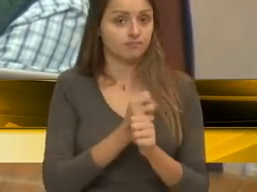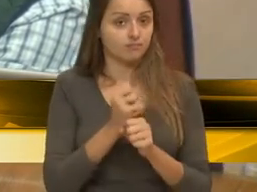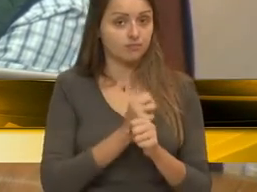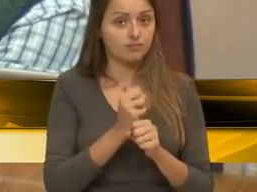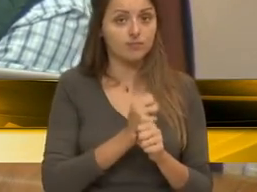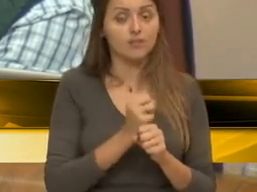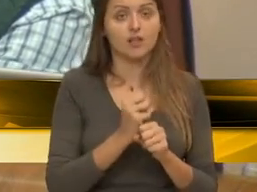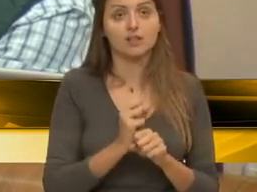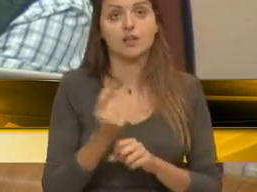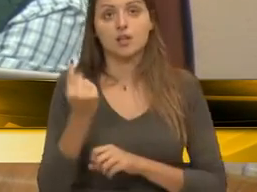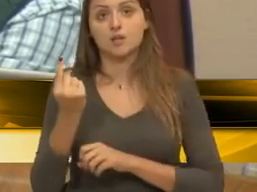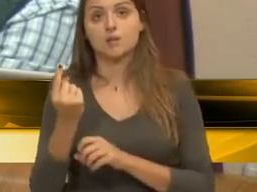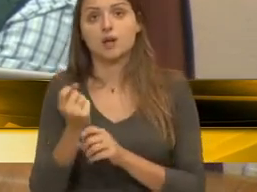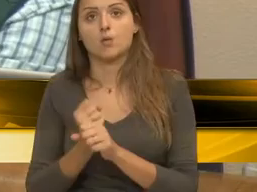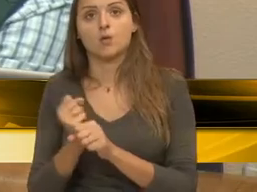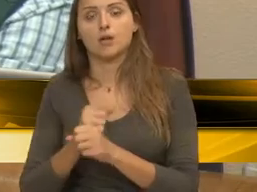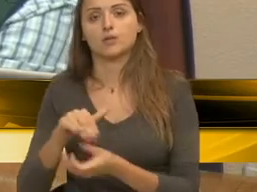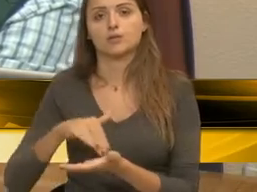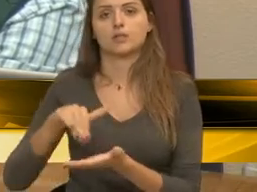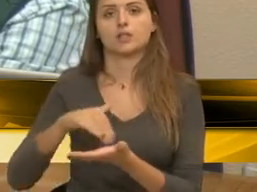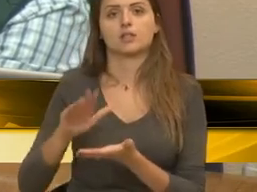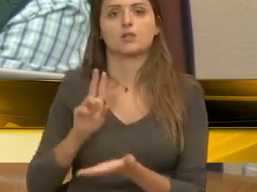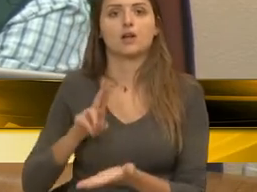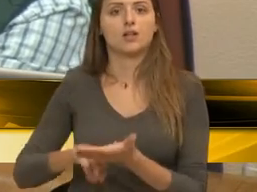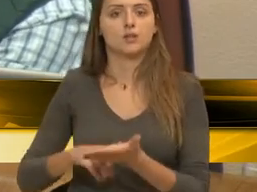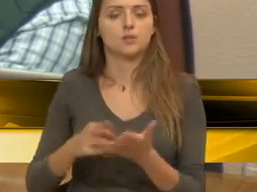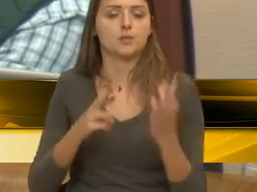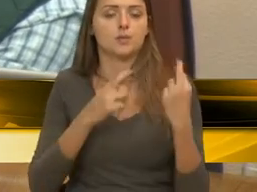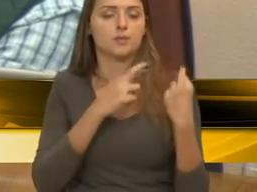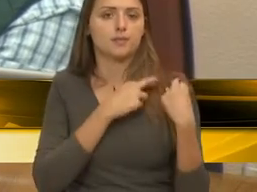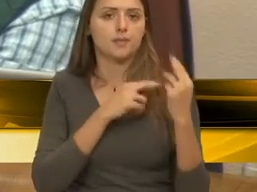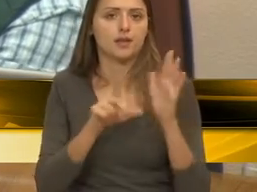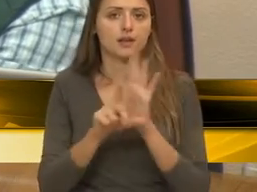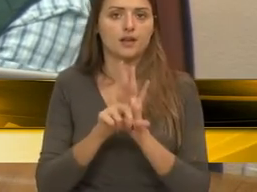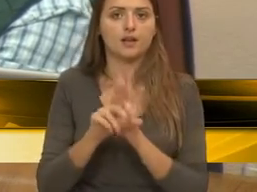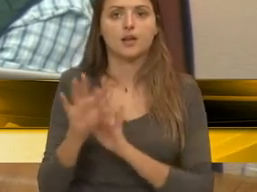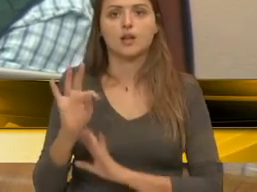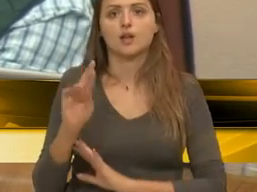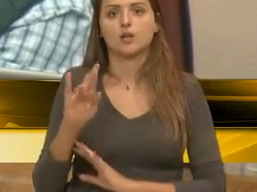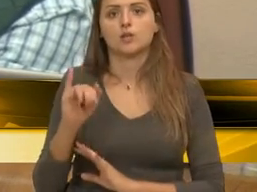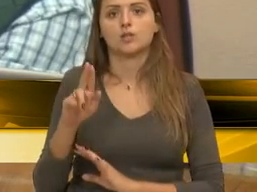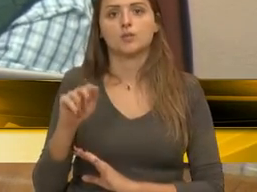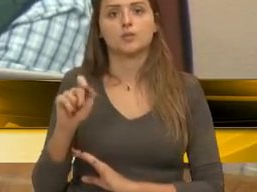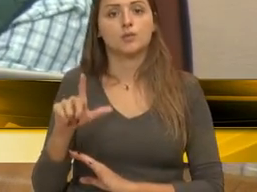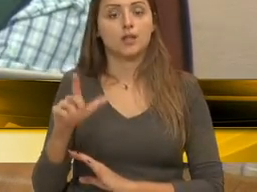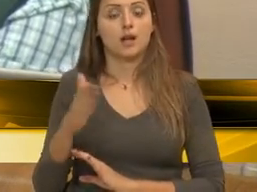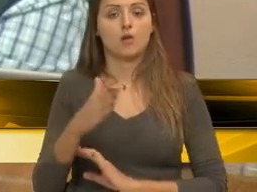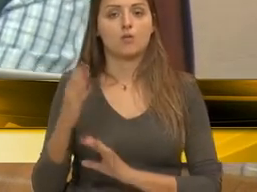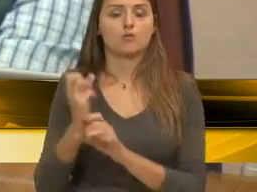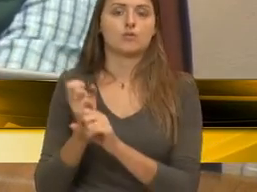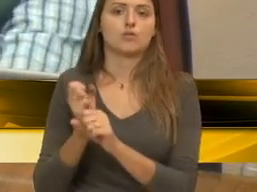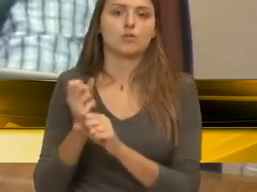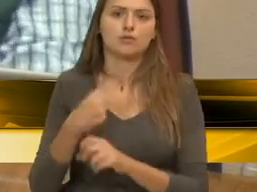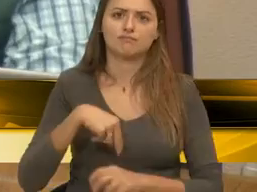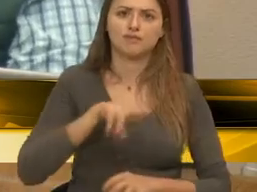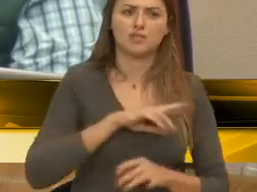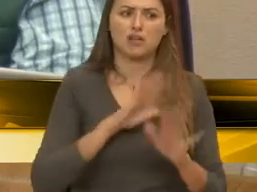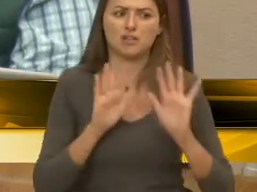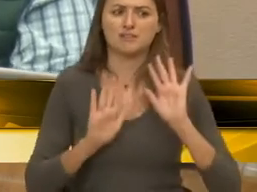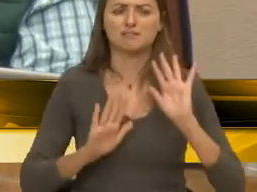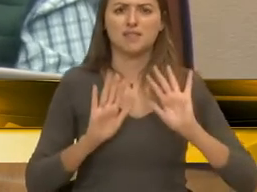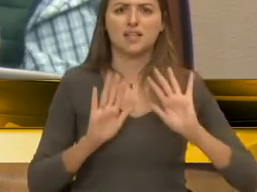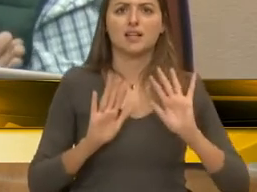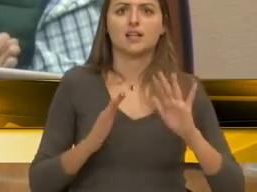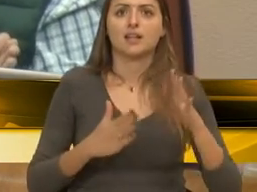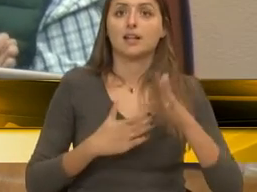ficamos lá, tu assume pela Lei de Responsabilidade Fiscal do Tribunal de Contas. Então, a gente fica meio restrito em falar